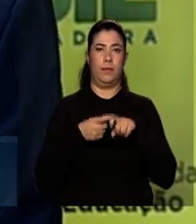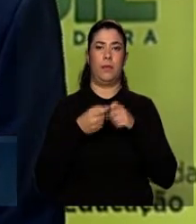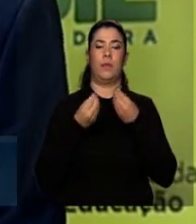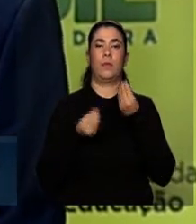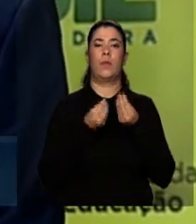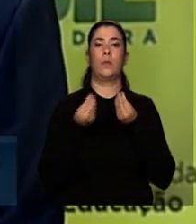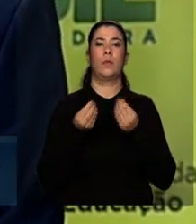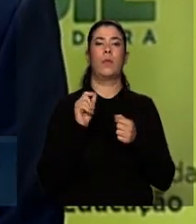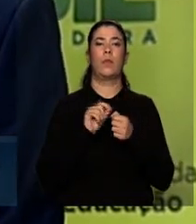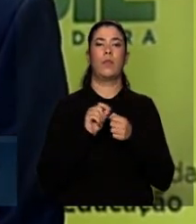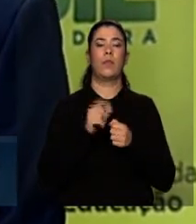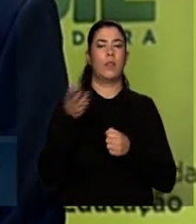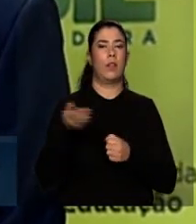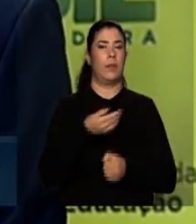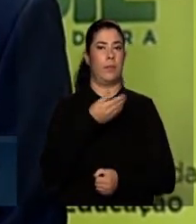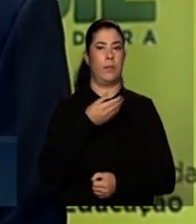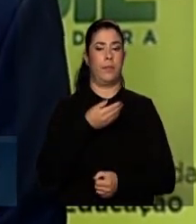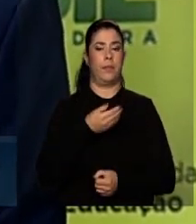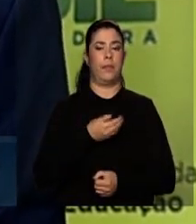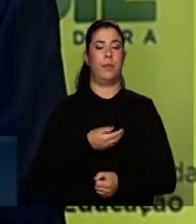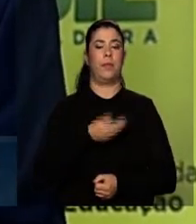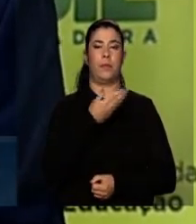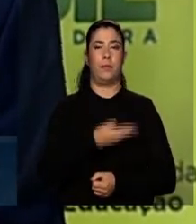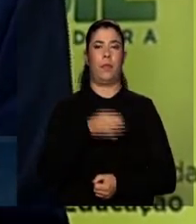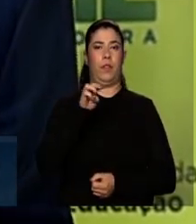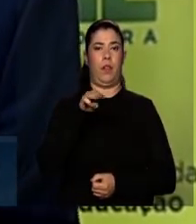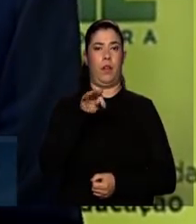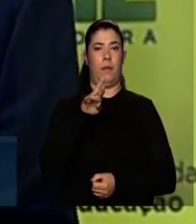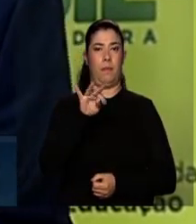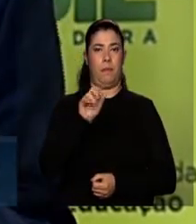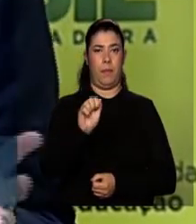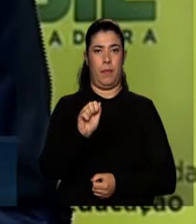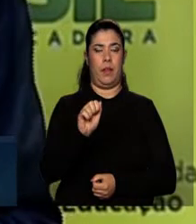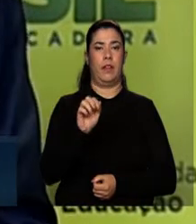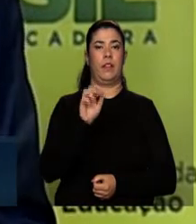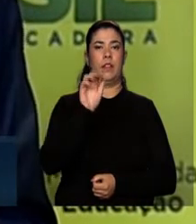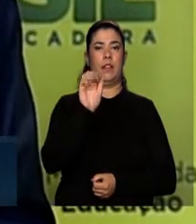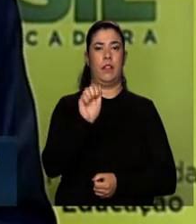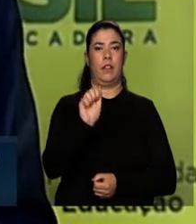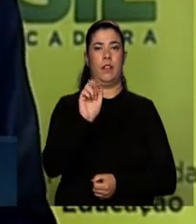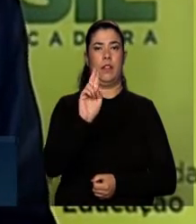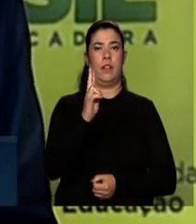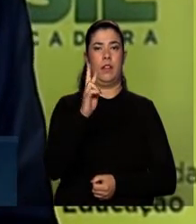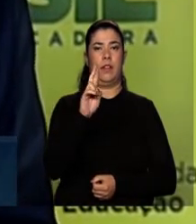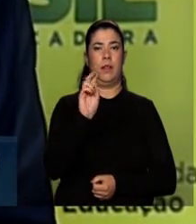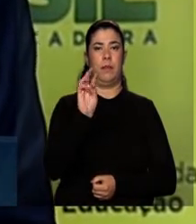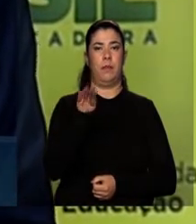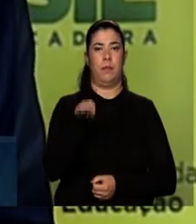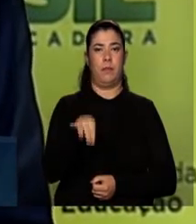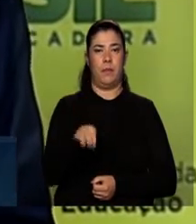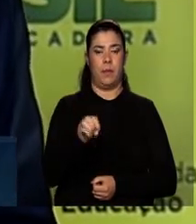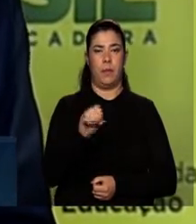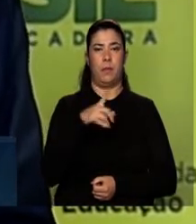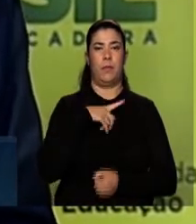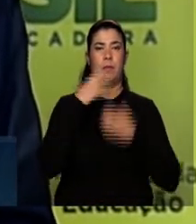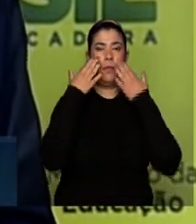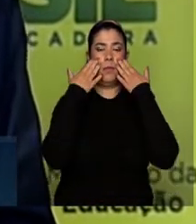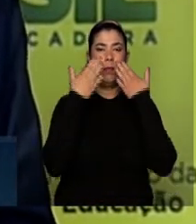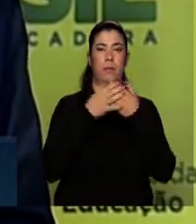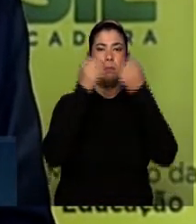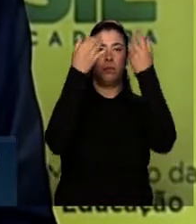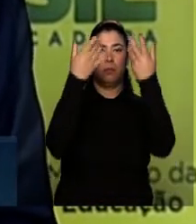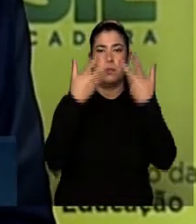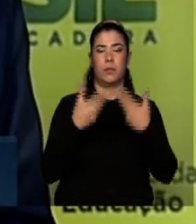a Marta Abramo vai, com certeza, abordar essa questão na hora que ela apresentar para a gente com mais detalhes, mas que